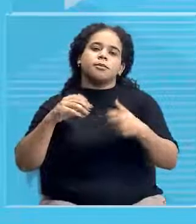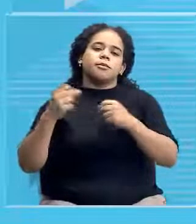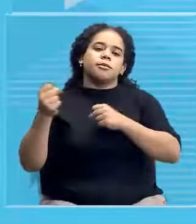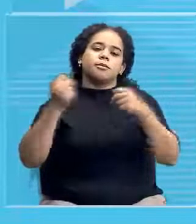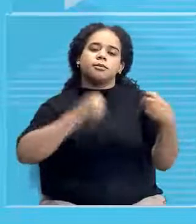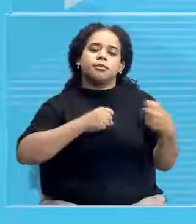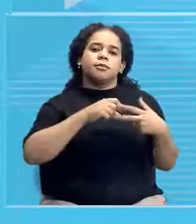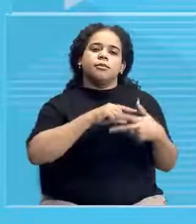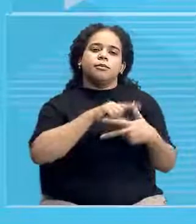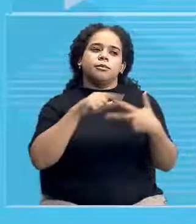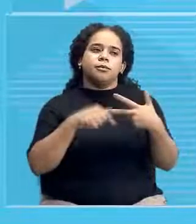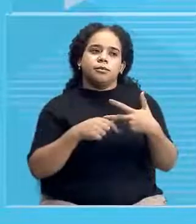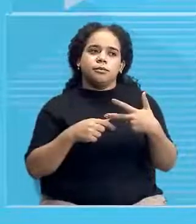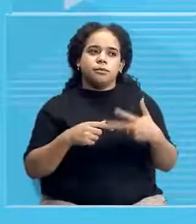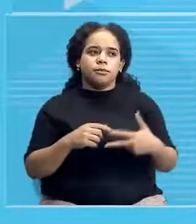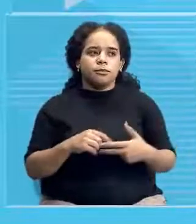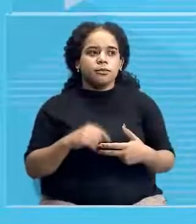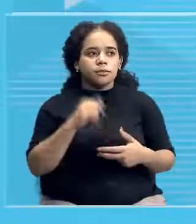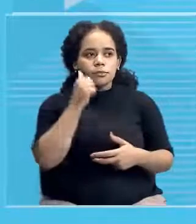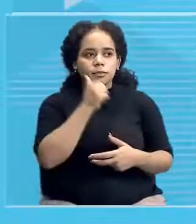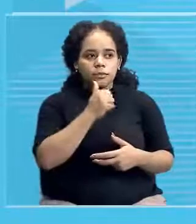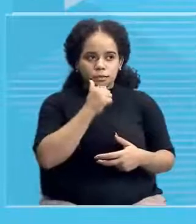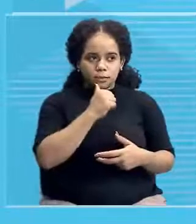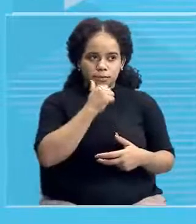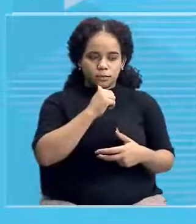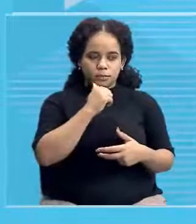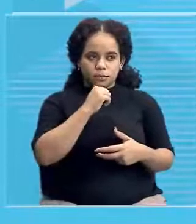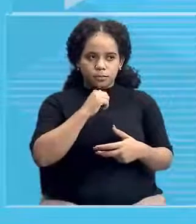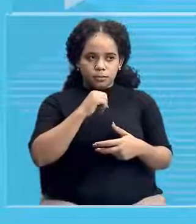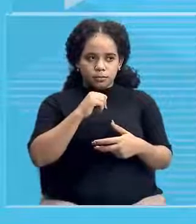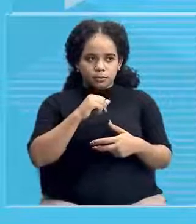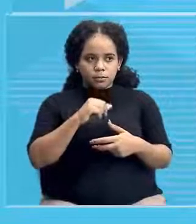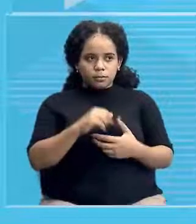A mulher, ela está